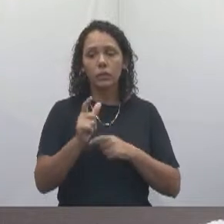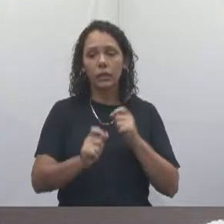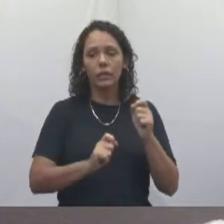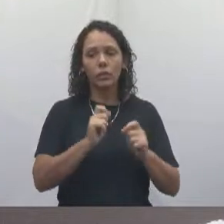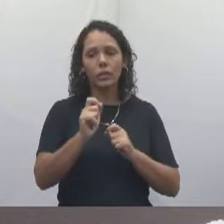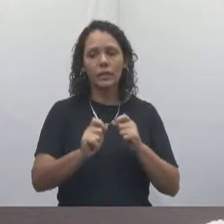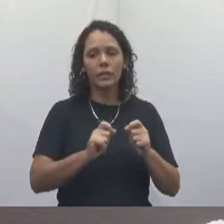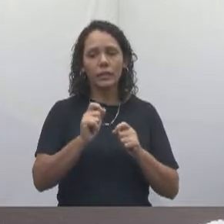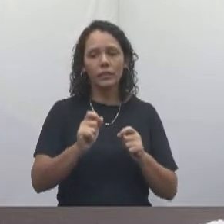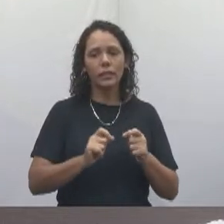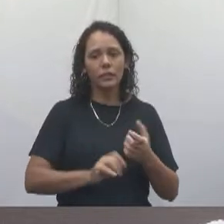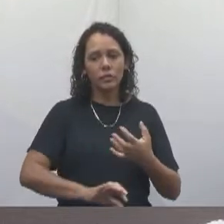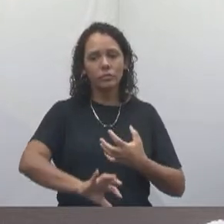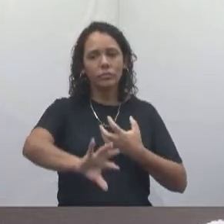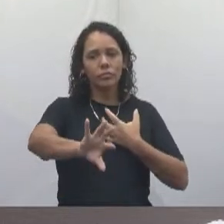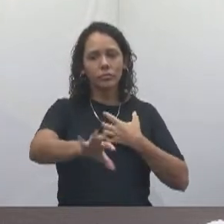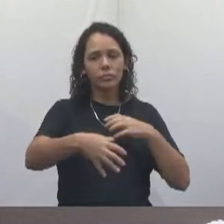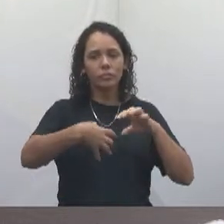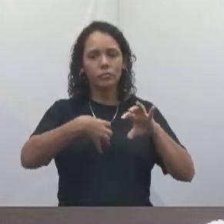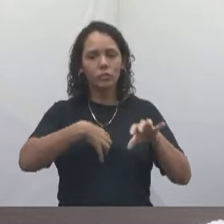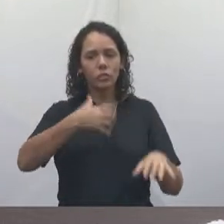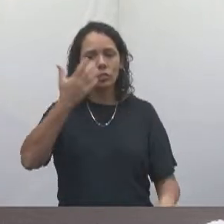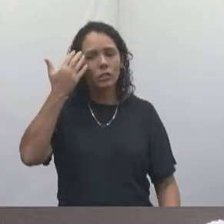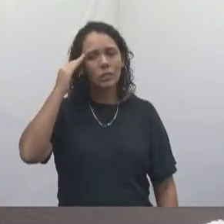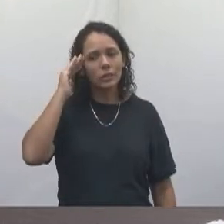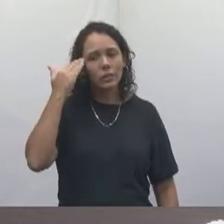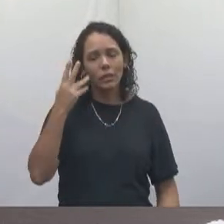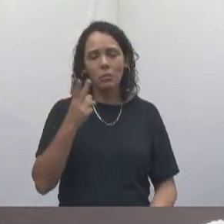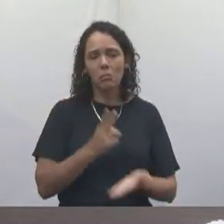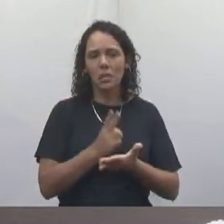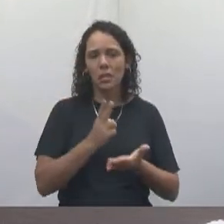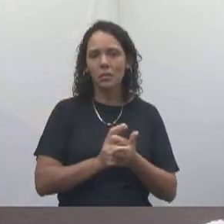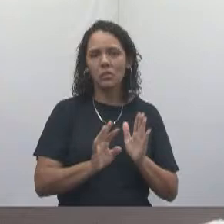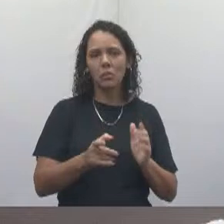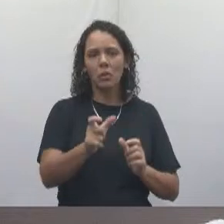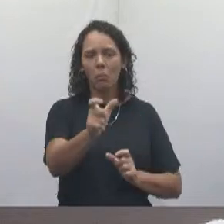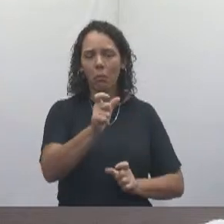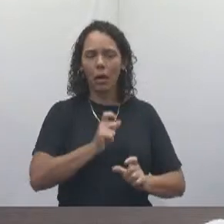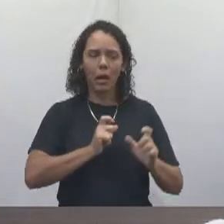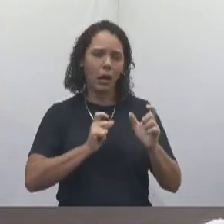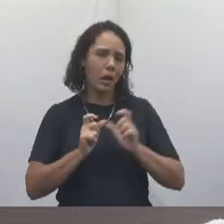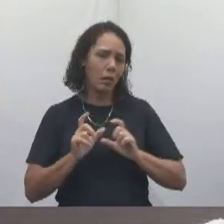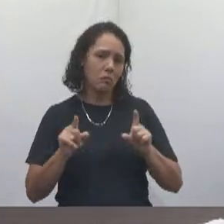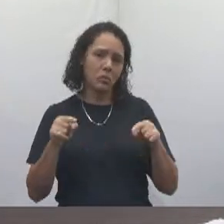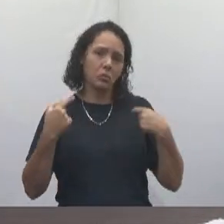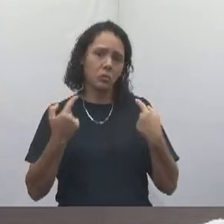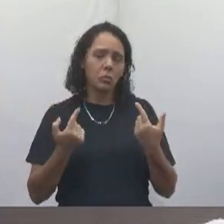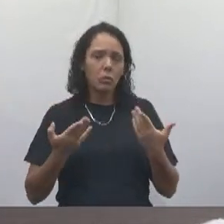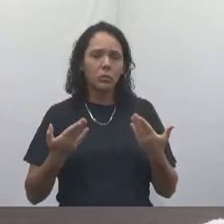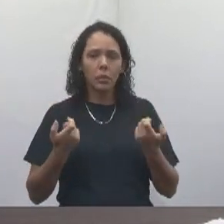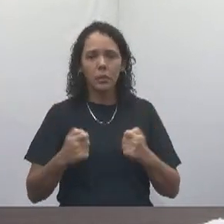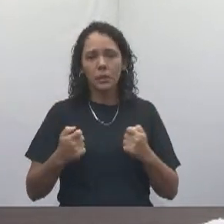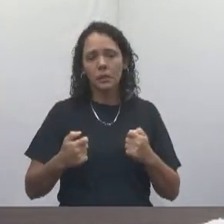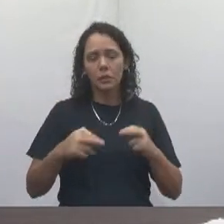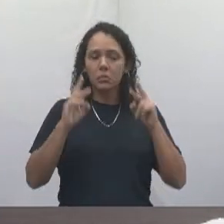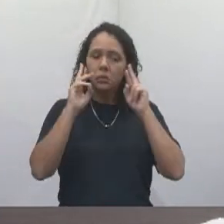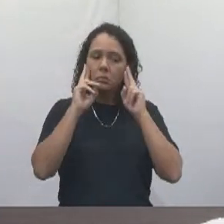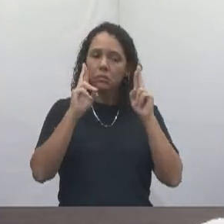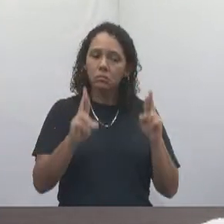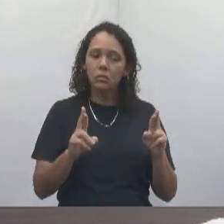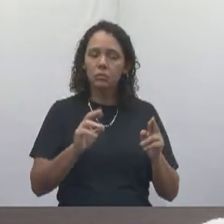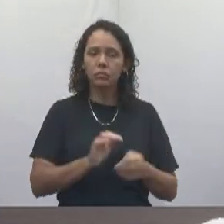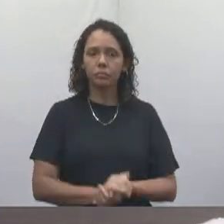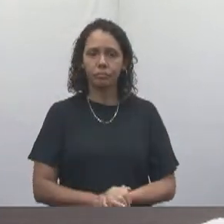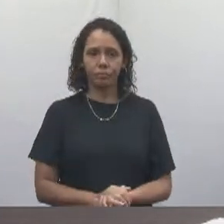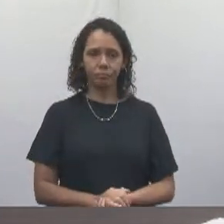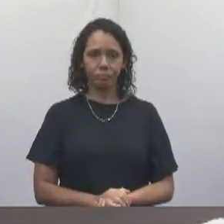gente reconhecer a crítica do outro, mesmo que injustas, né? Mas na política a gente precisa ter esse comportamento. O